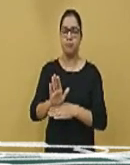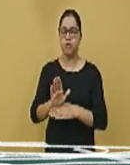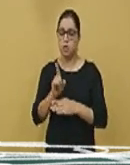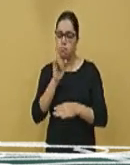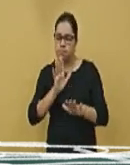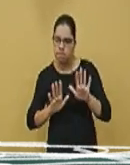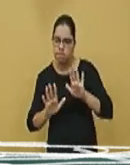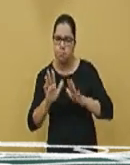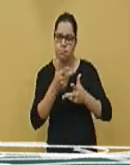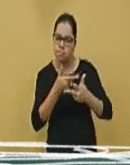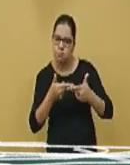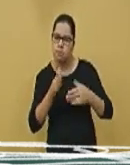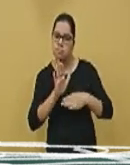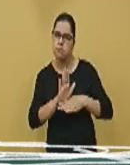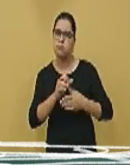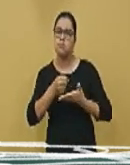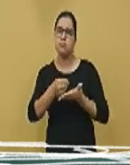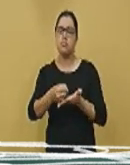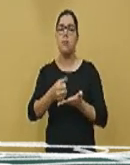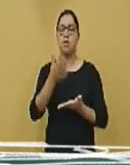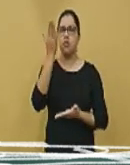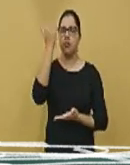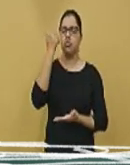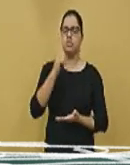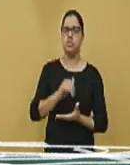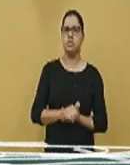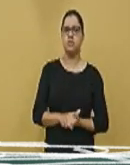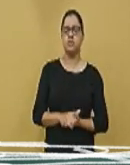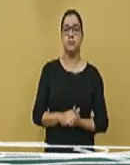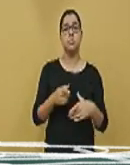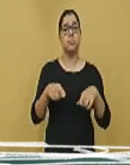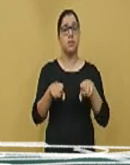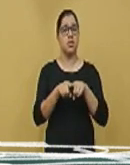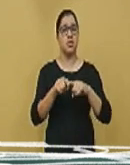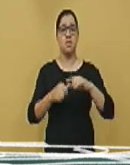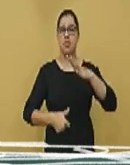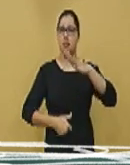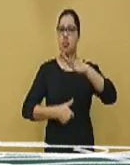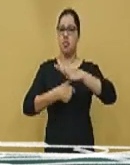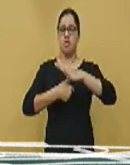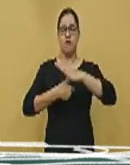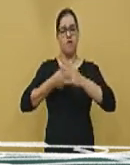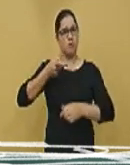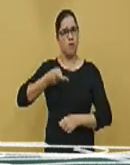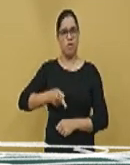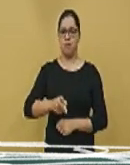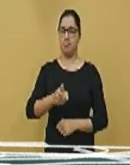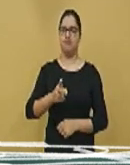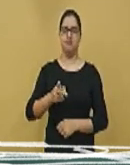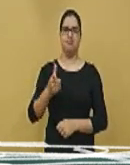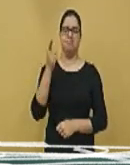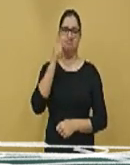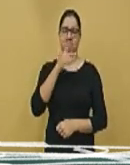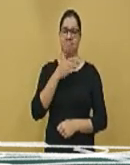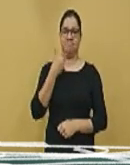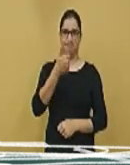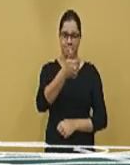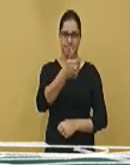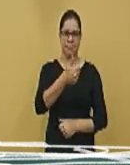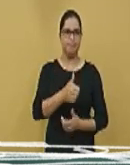era necessário e que nós tínhamos as condições. Na reitoria, faremos que todos tenham essas condições.